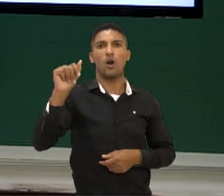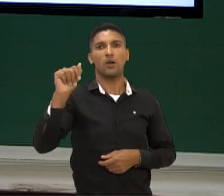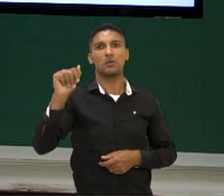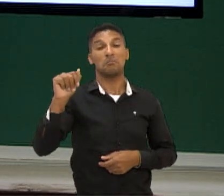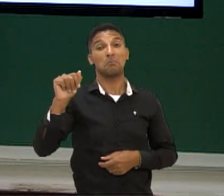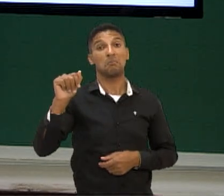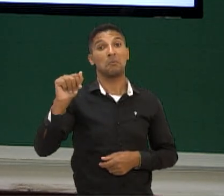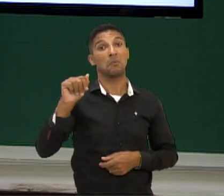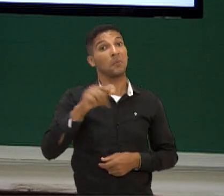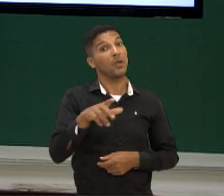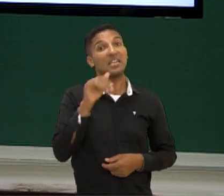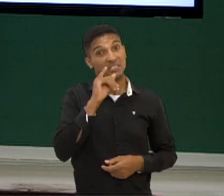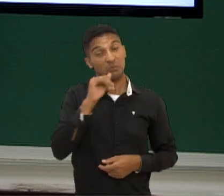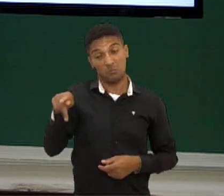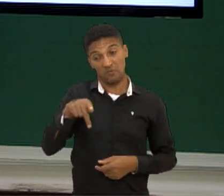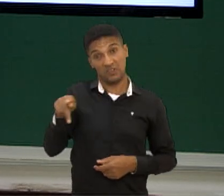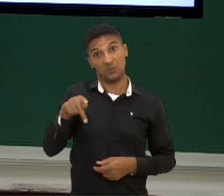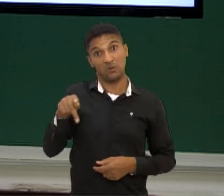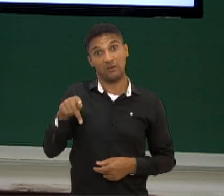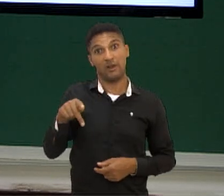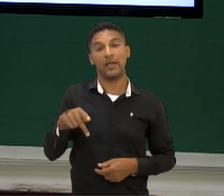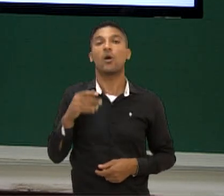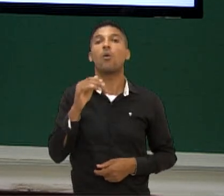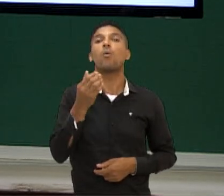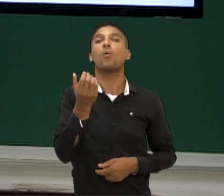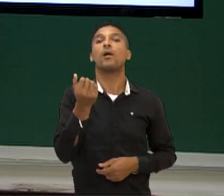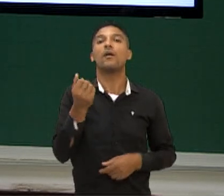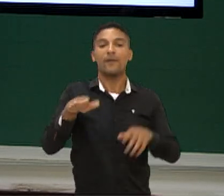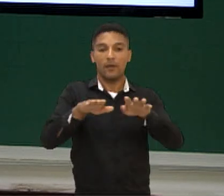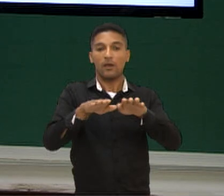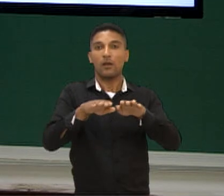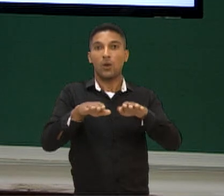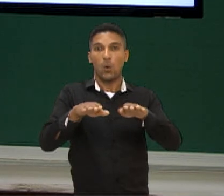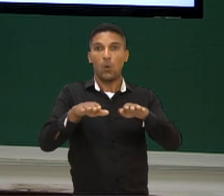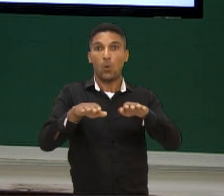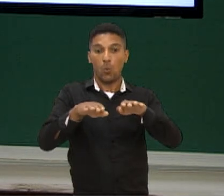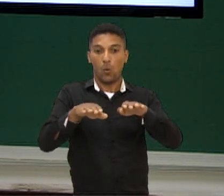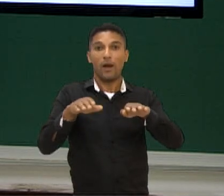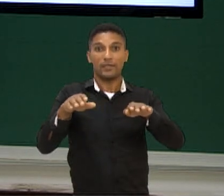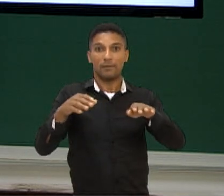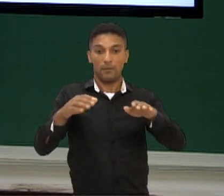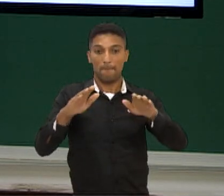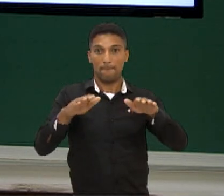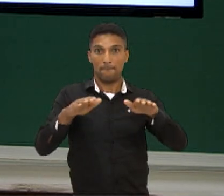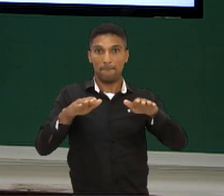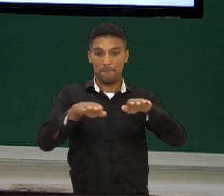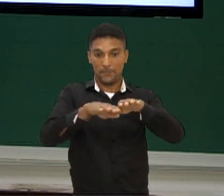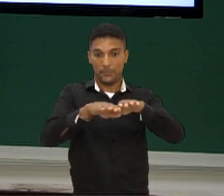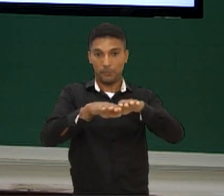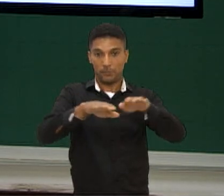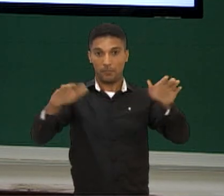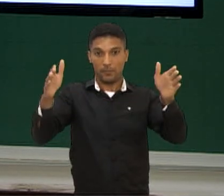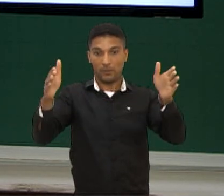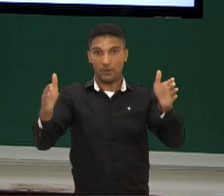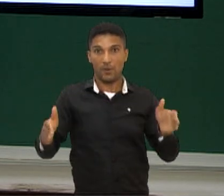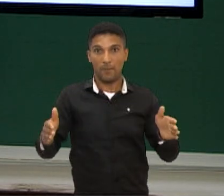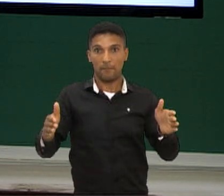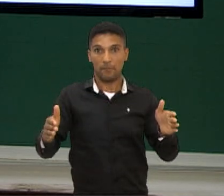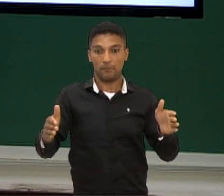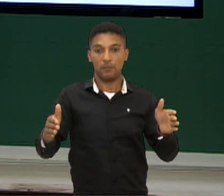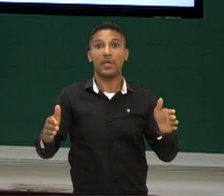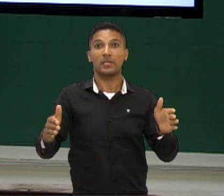na mesa, por exemplo. Já é um tipo de cultura criada dentro da minha família. E na de vocês? Será